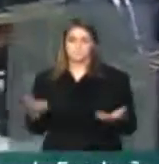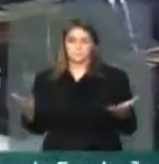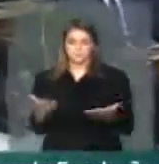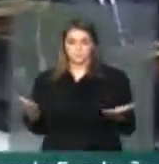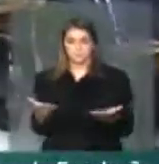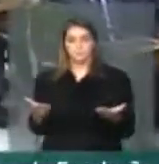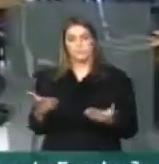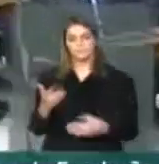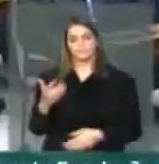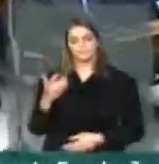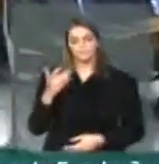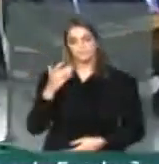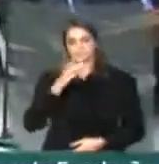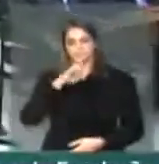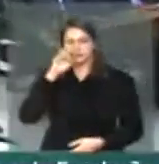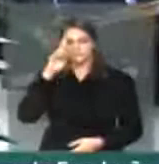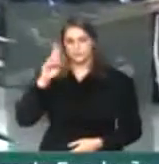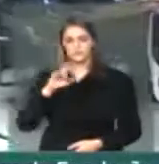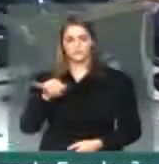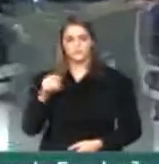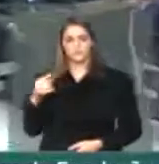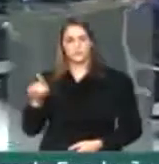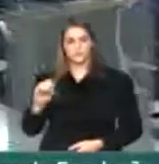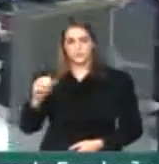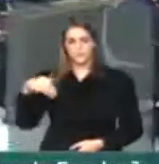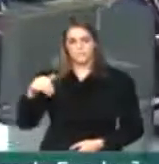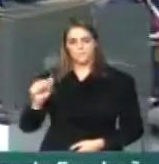momento, doutor João Marinho,